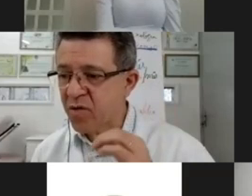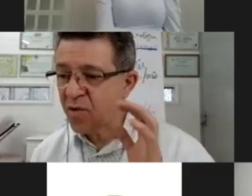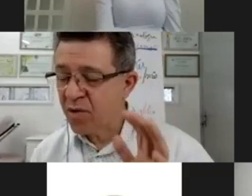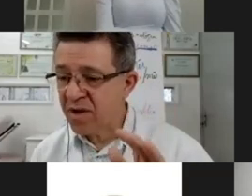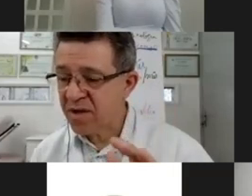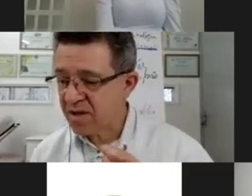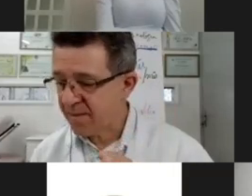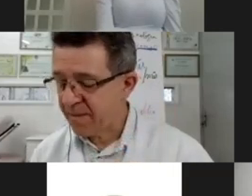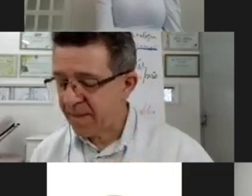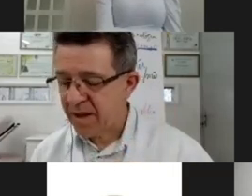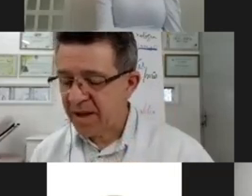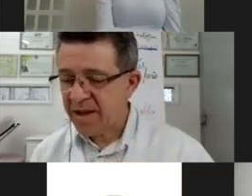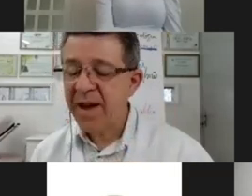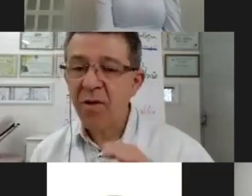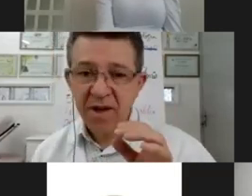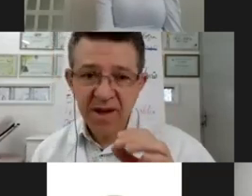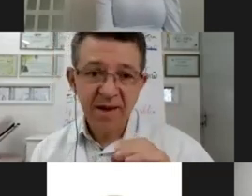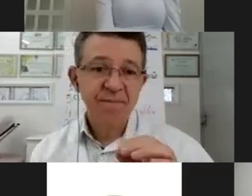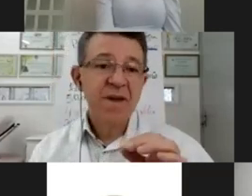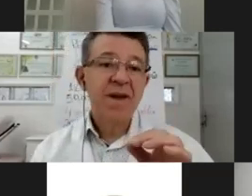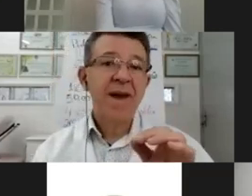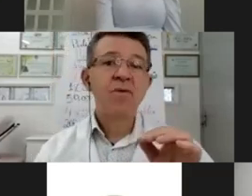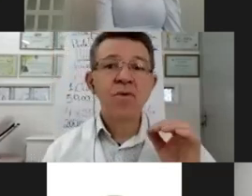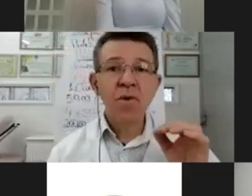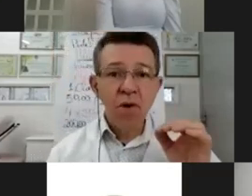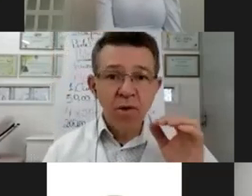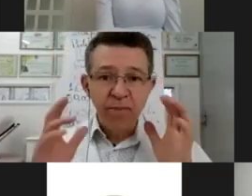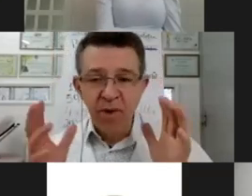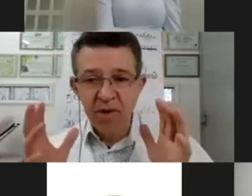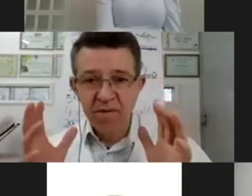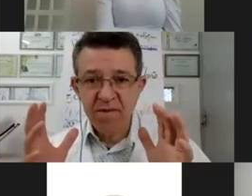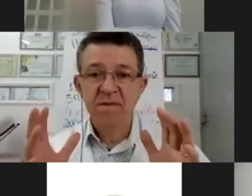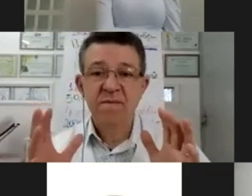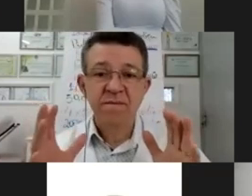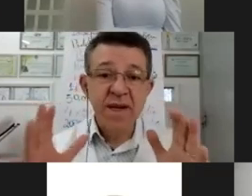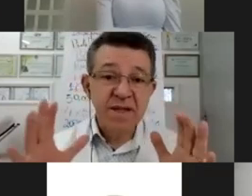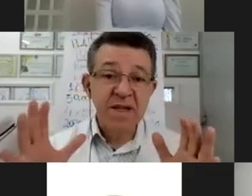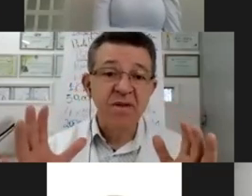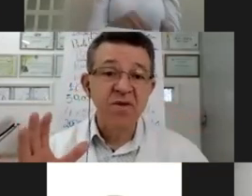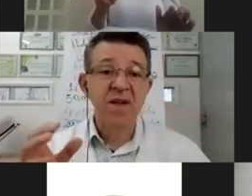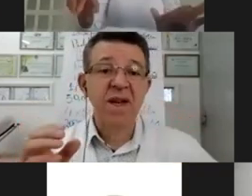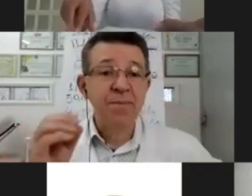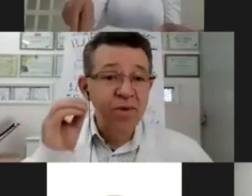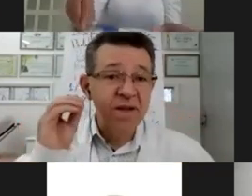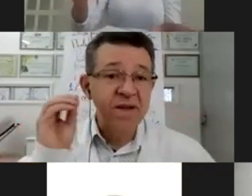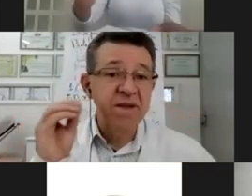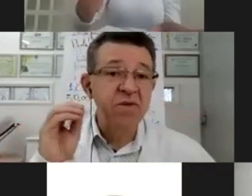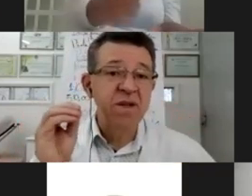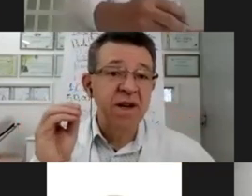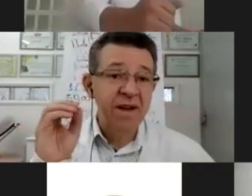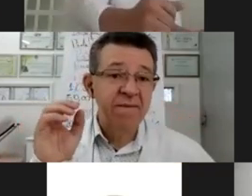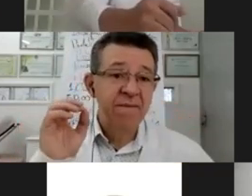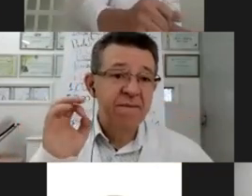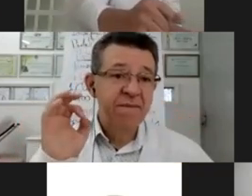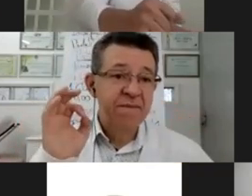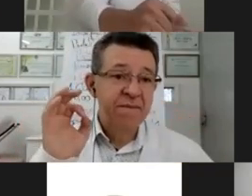doenças autoimunes, que é o quê? É o corpo. Presta atenção nisso aqui, é pura essência do